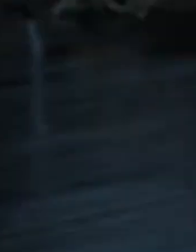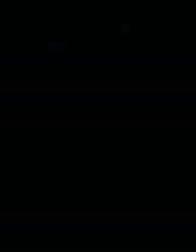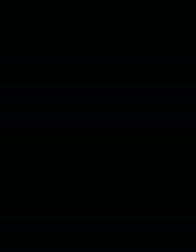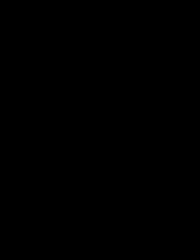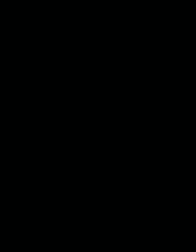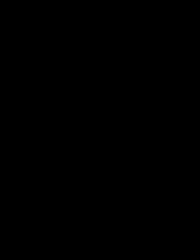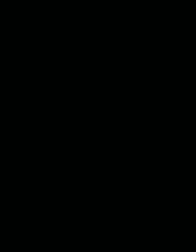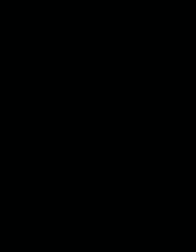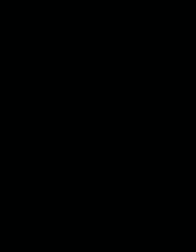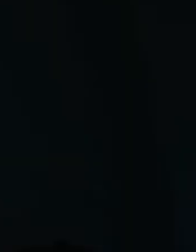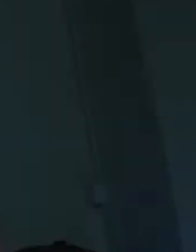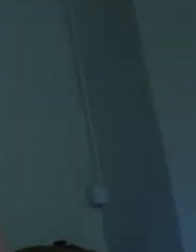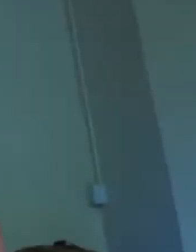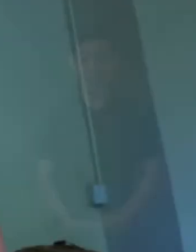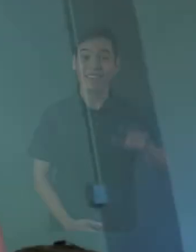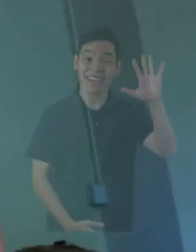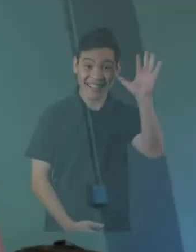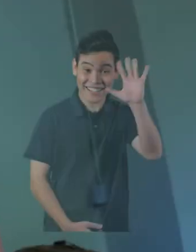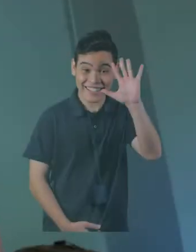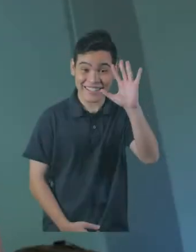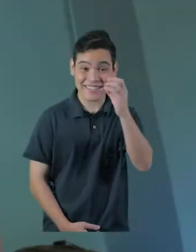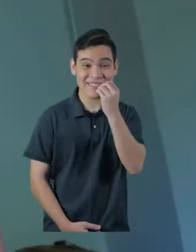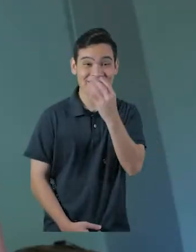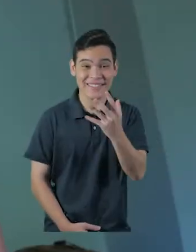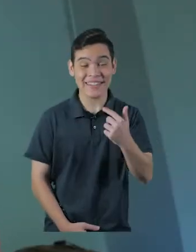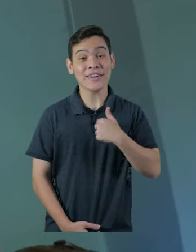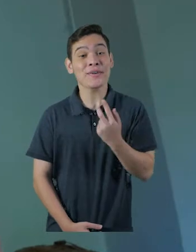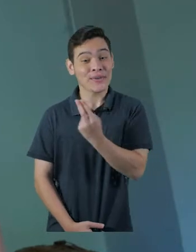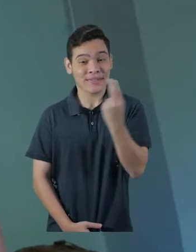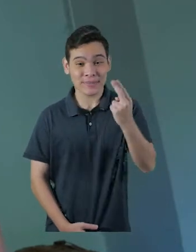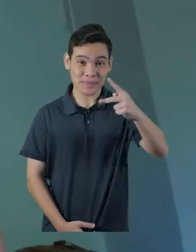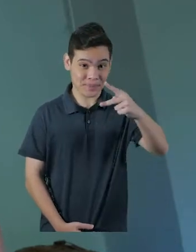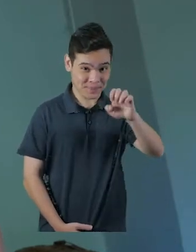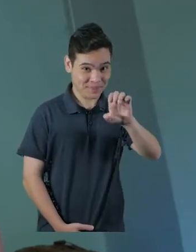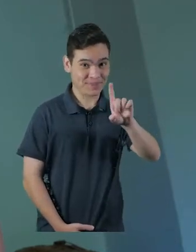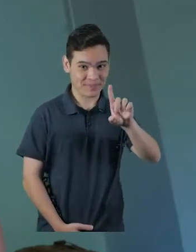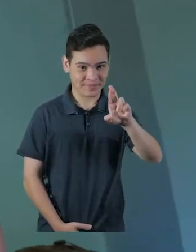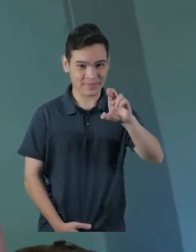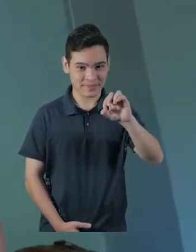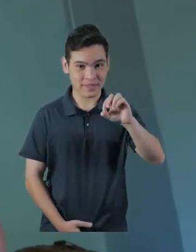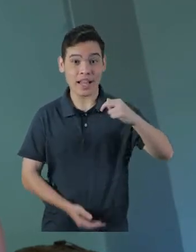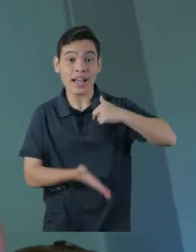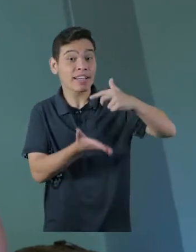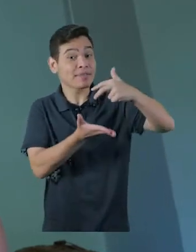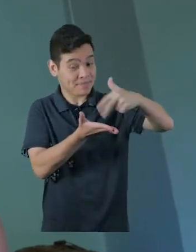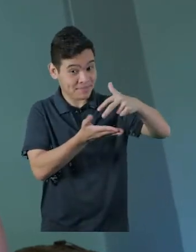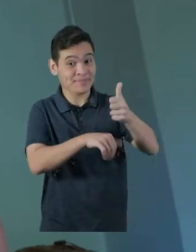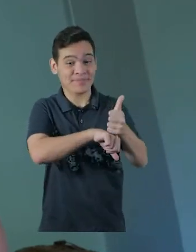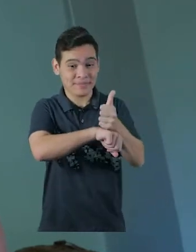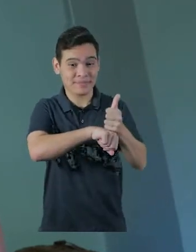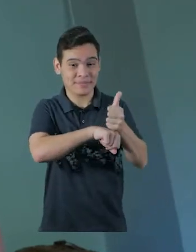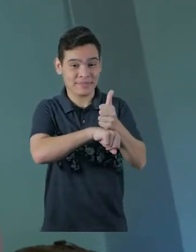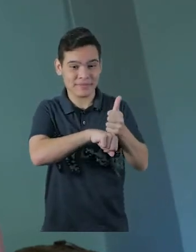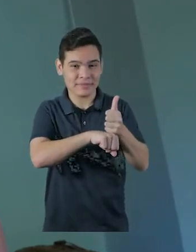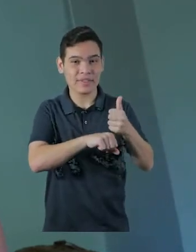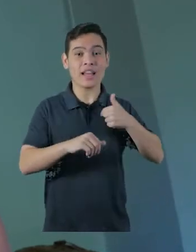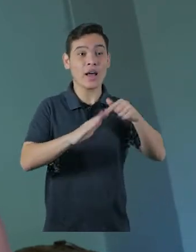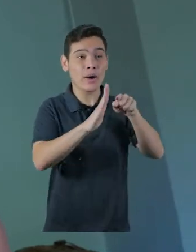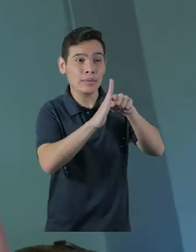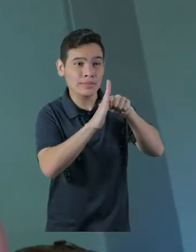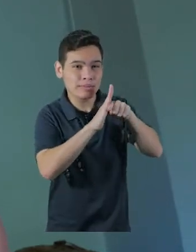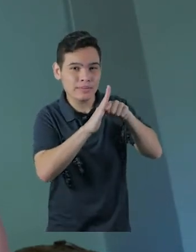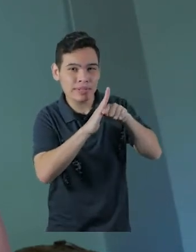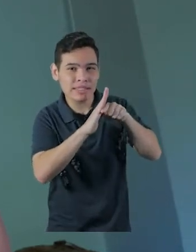enganei. Olá, eu sou o Pedro Penuela, dançarino, pesquisador de